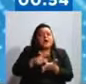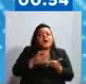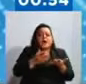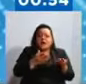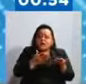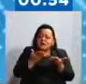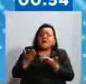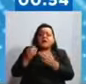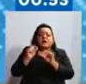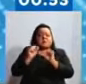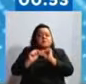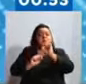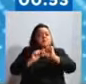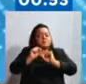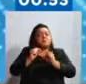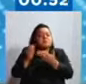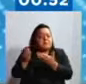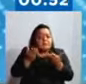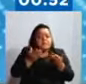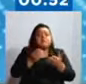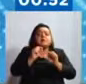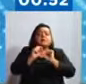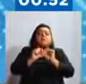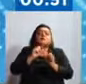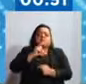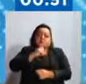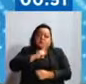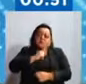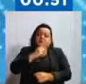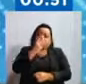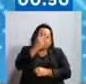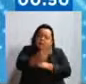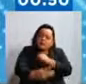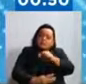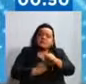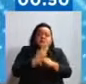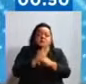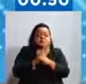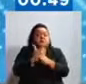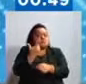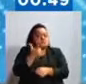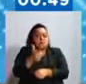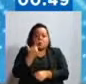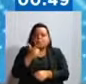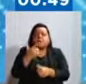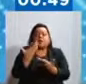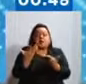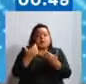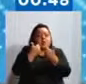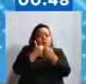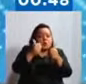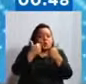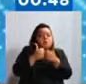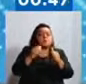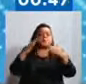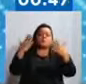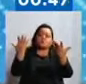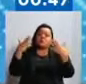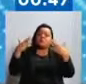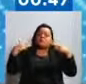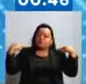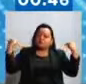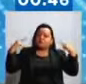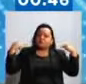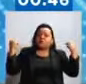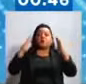estamos praticamente três anos sem transporte escolar. Nós não vamos permitir em nosso